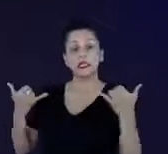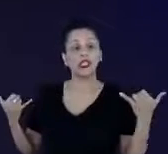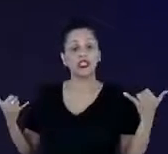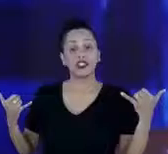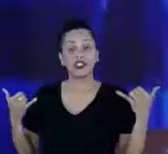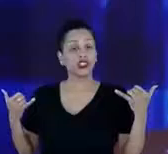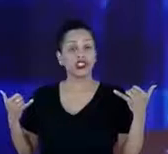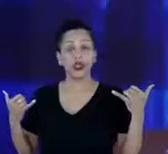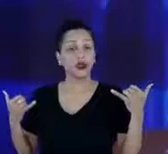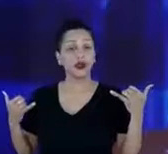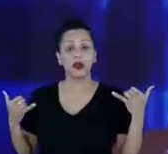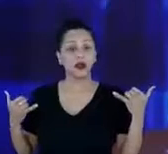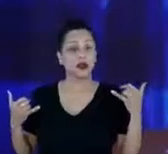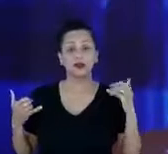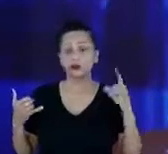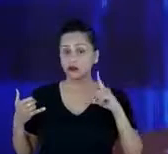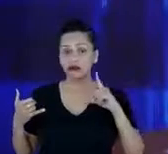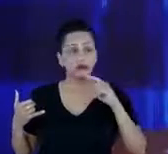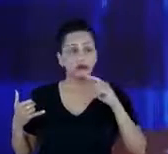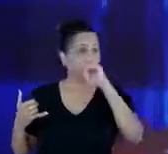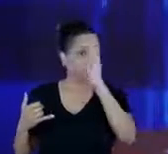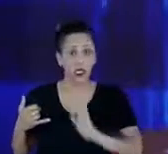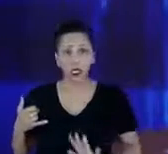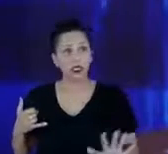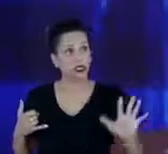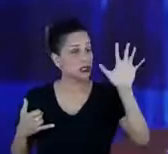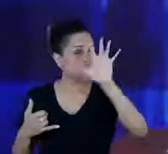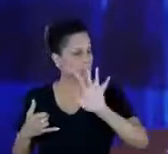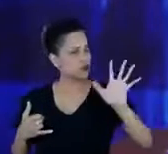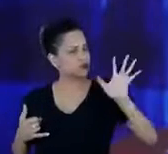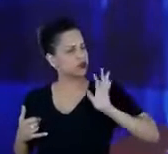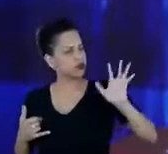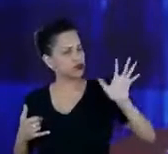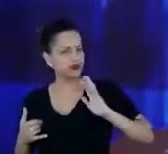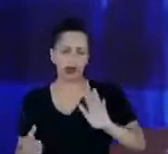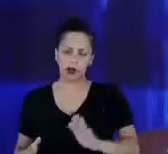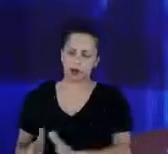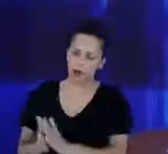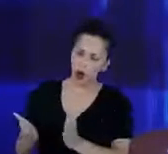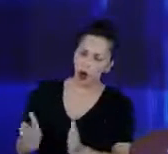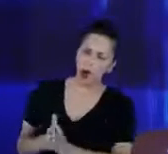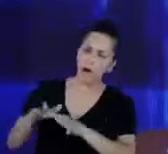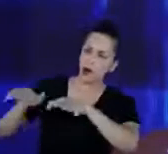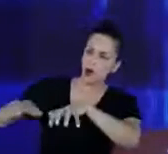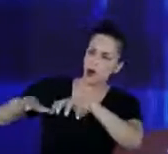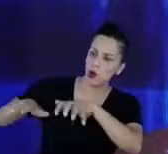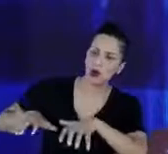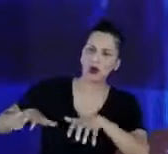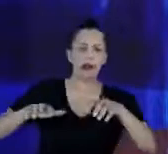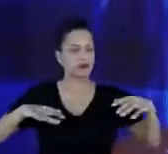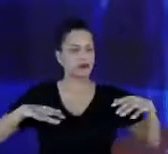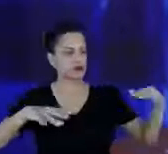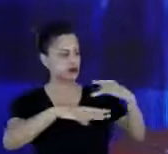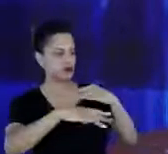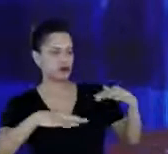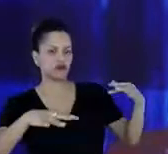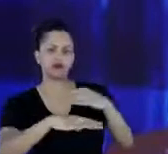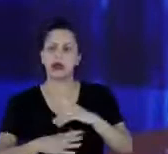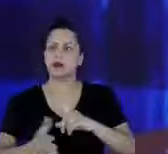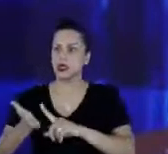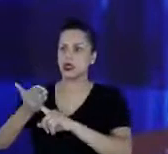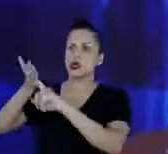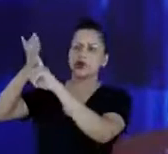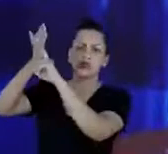do Brasil tá no Brasil profundo tá nas Vilas rurais né E ao mesmo tempo naquele consumidor de alta tecnologia né